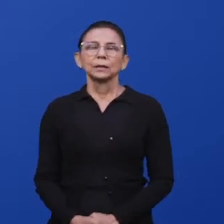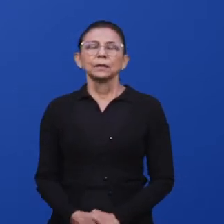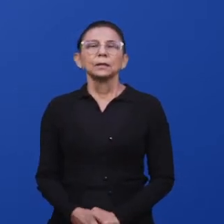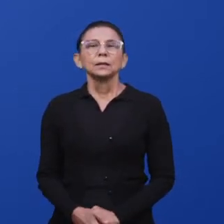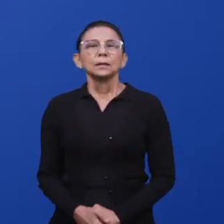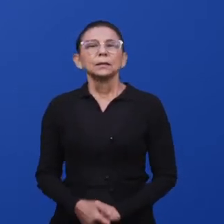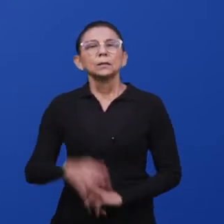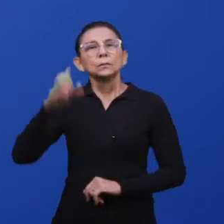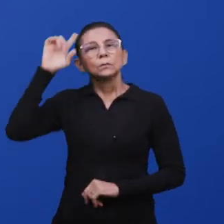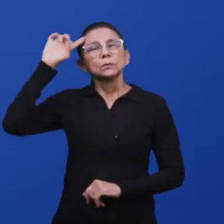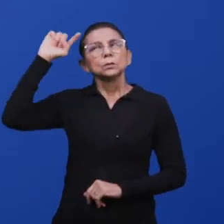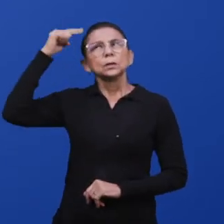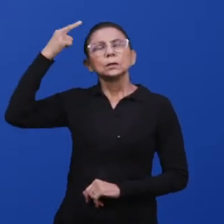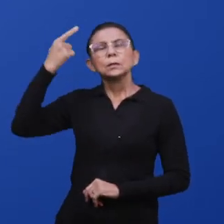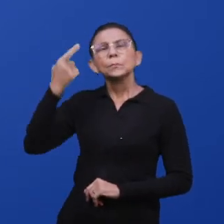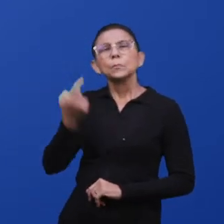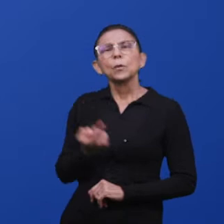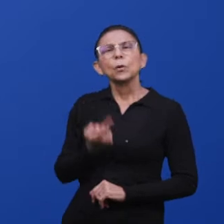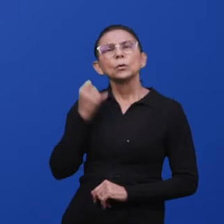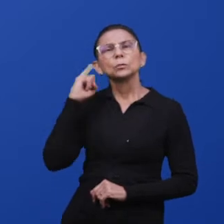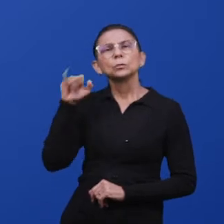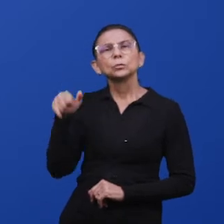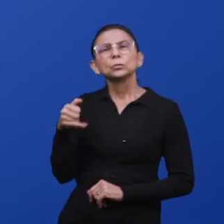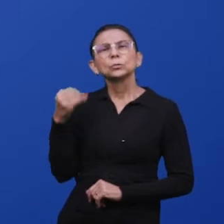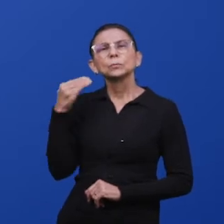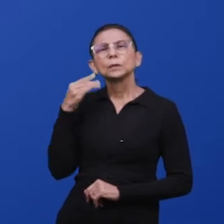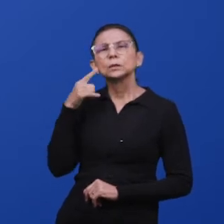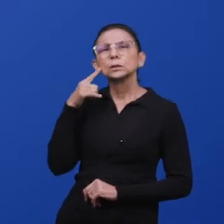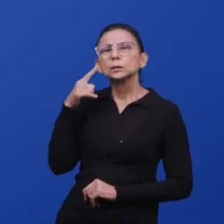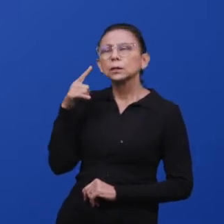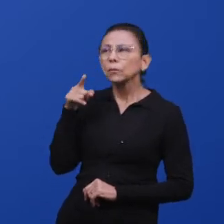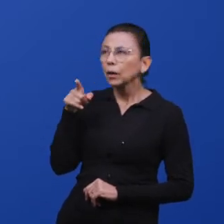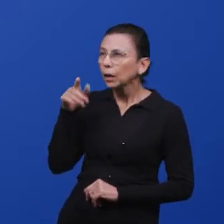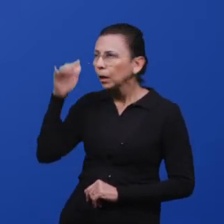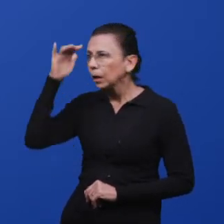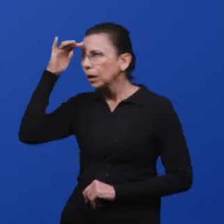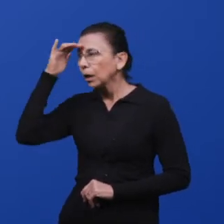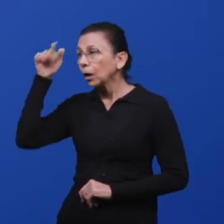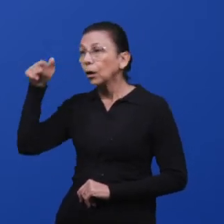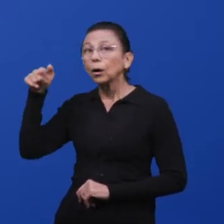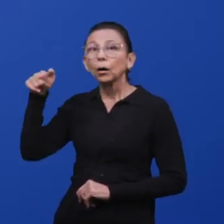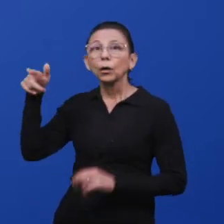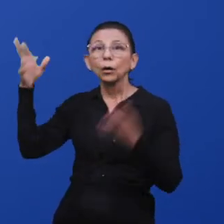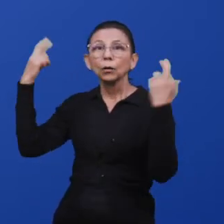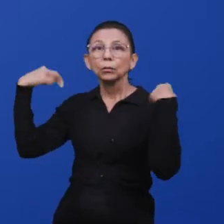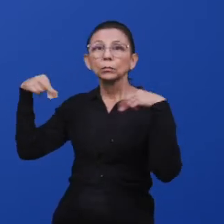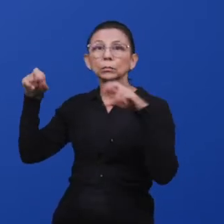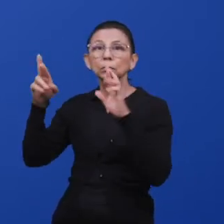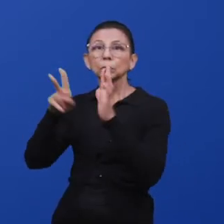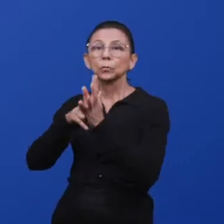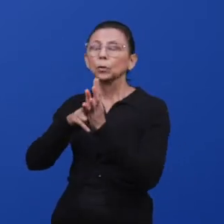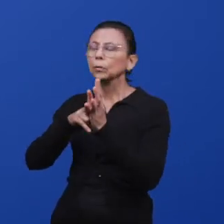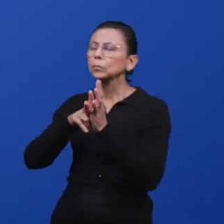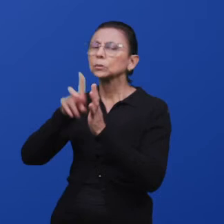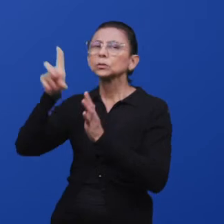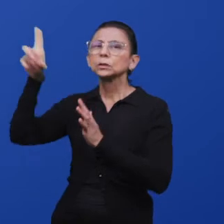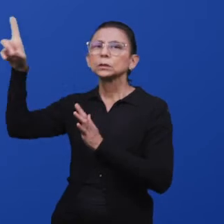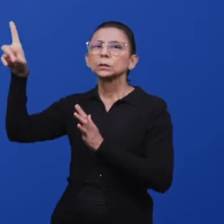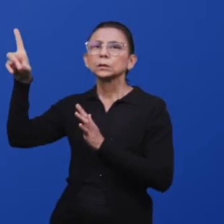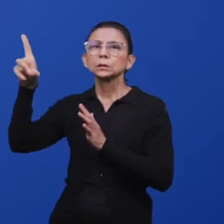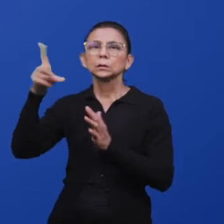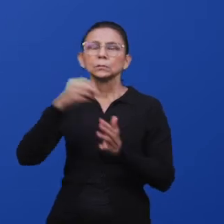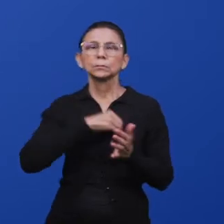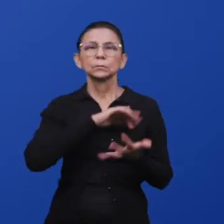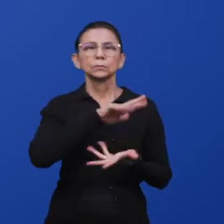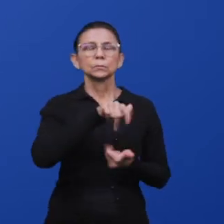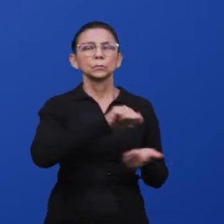No dia seguinte, João viu a Jesus que vinha para ele e disse: Eis o Cordeiro de Deus que tira o pecado do mundo. Jesus